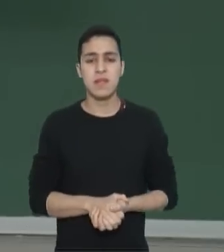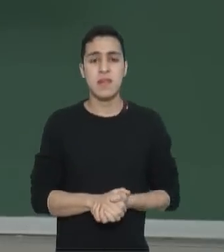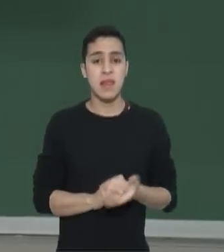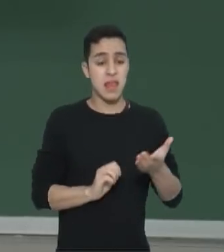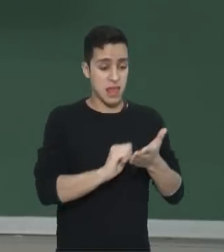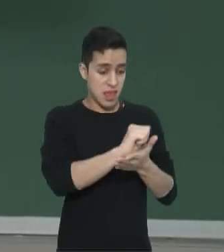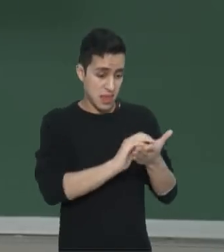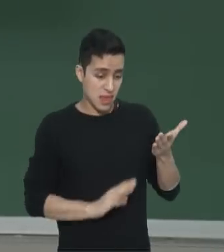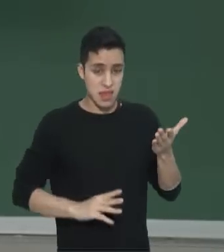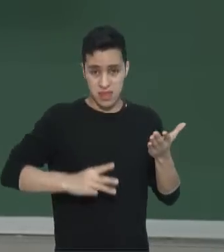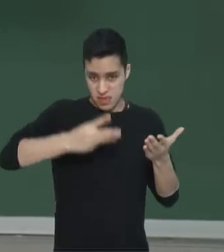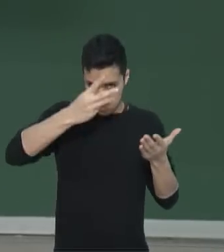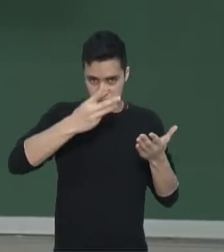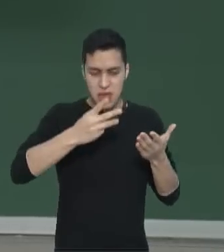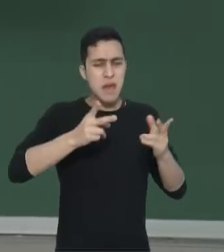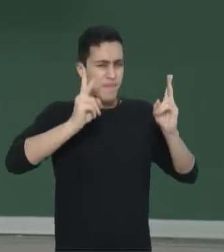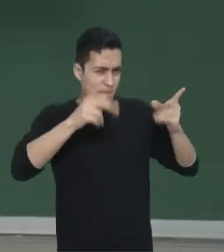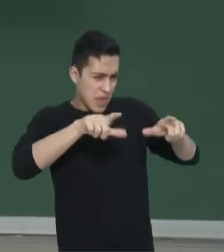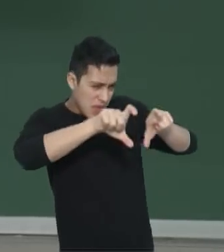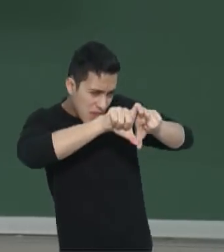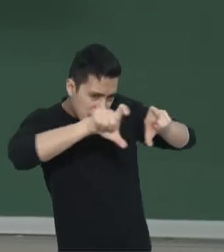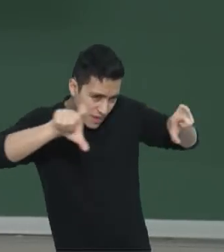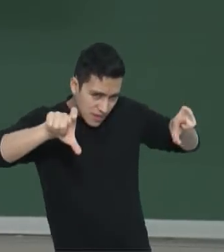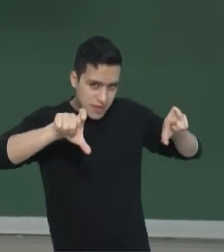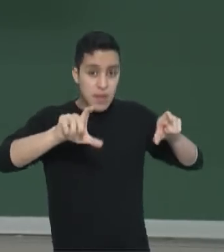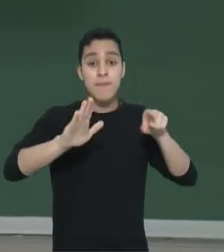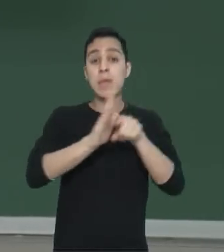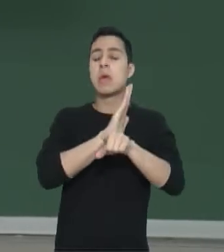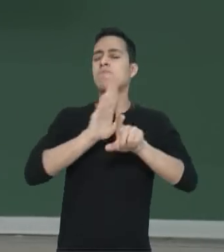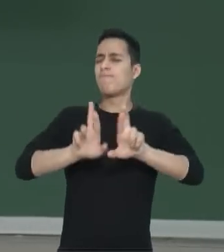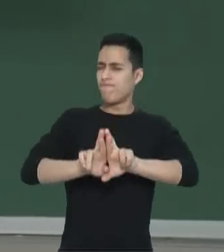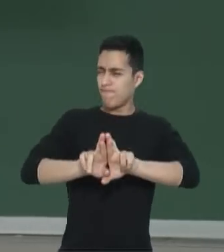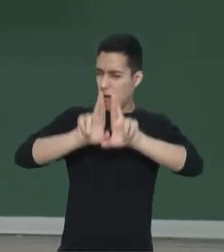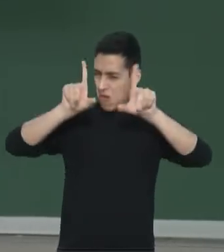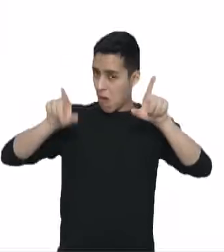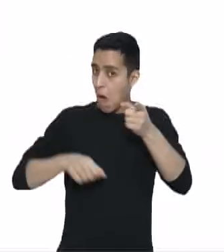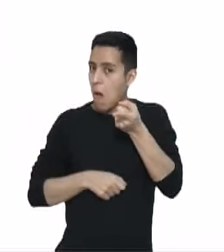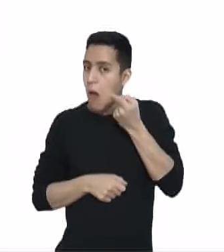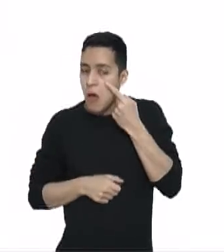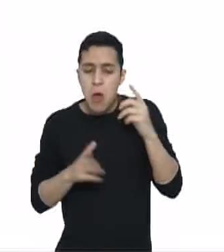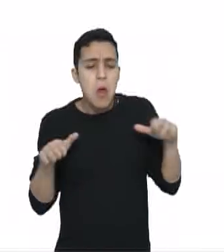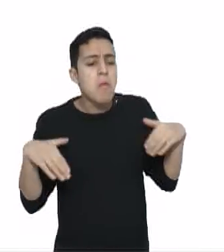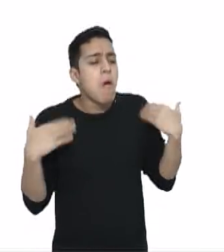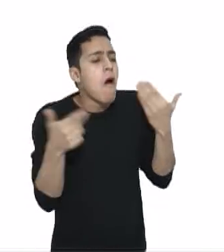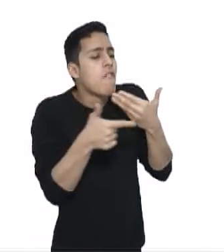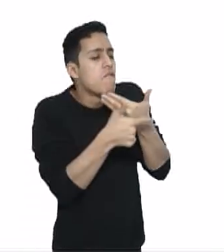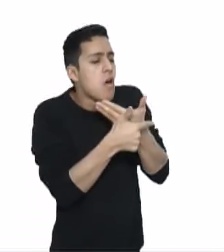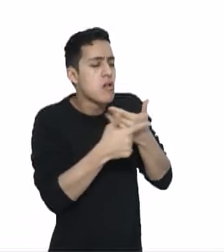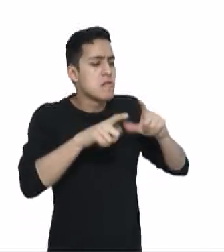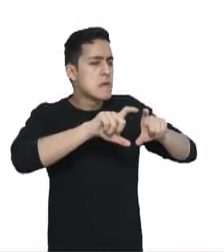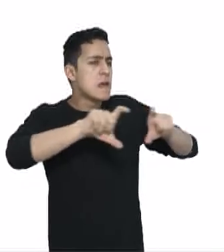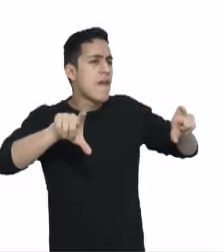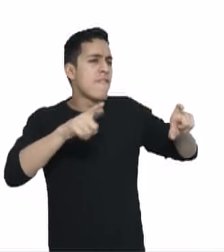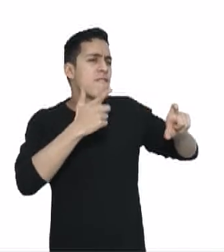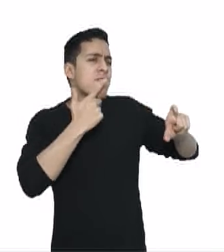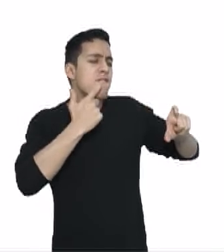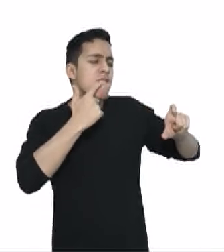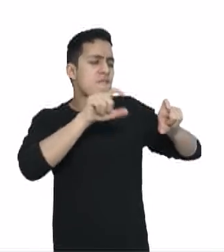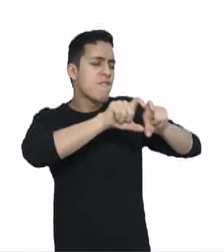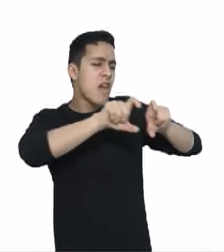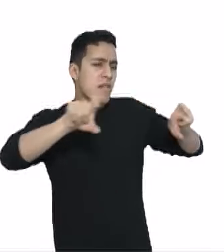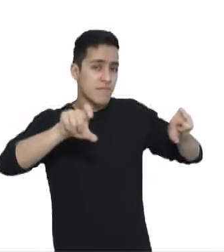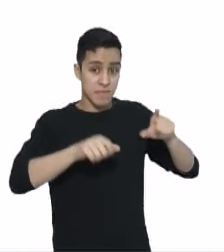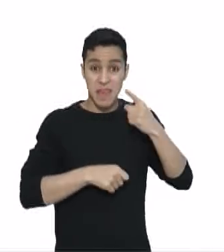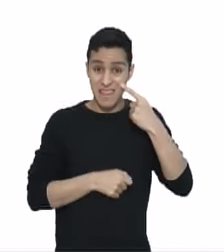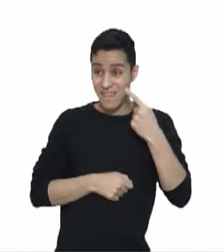Exercício de número 3, usamos o mesmo início, pergunta diferente. Qual é a função do trecho em vermelho? Você reparou,